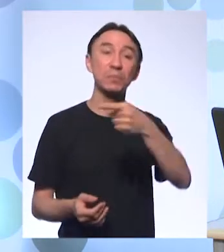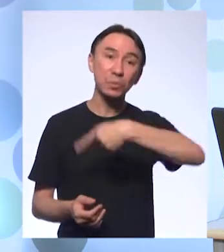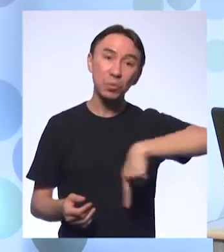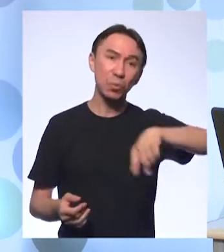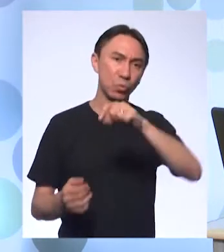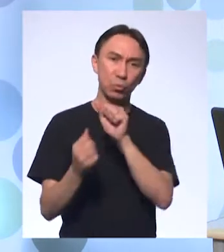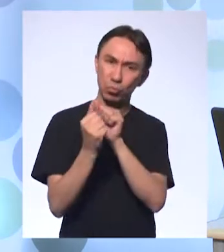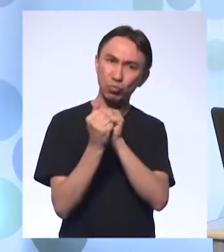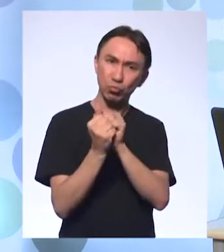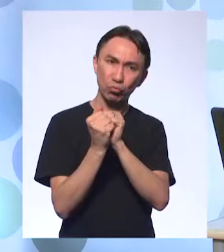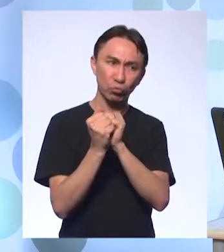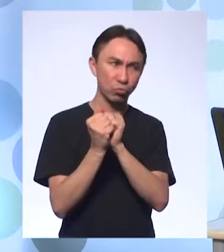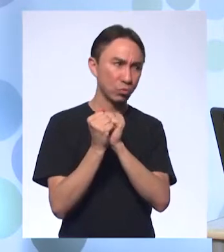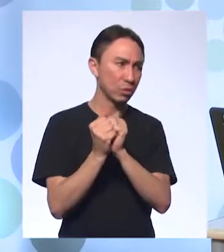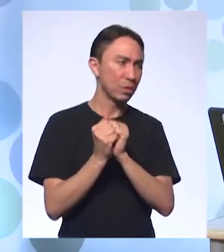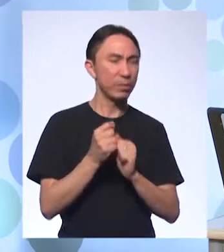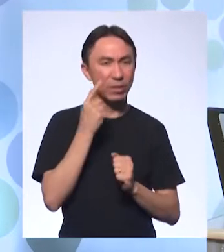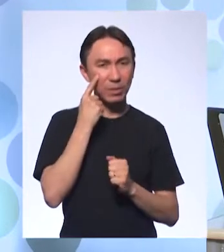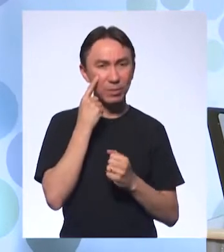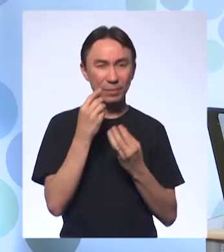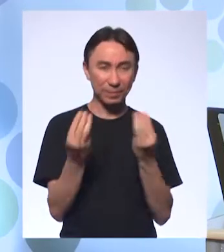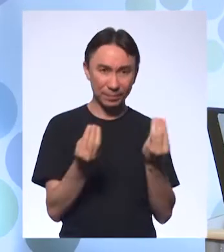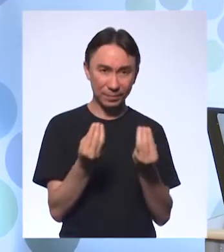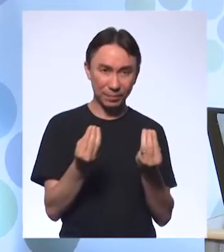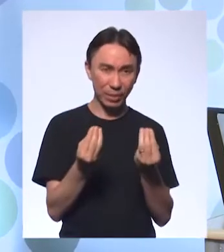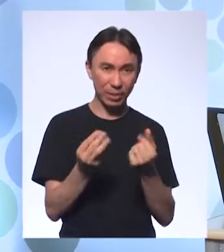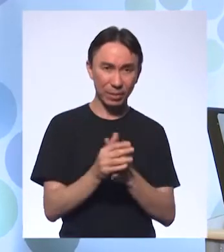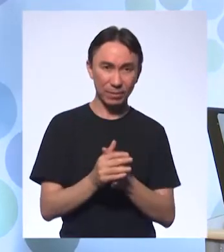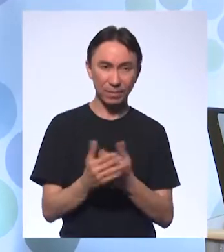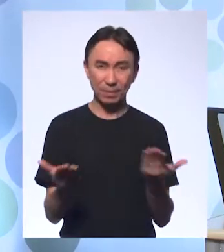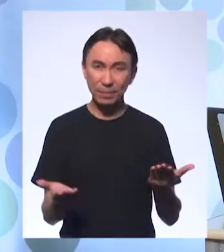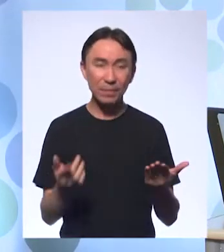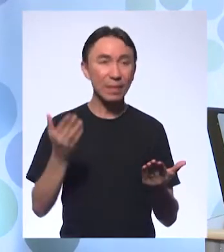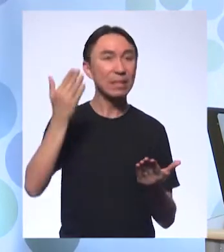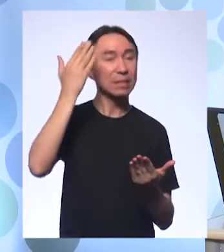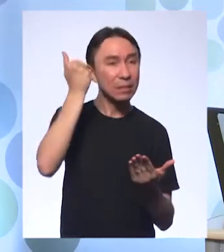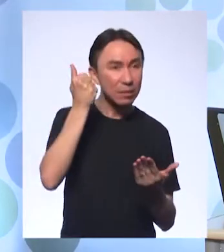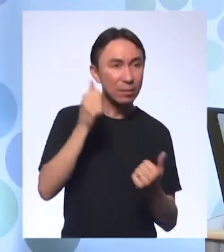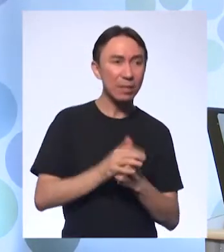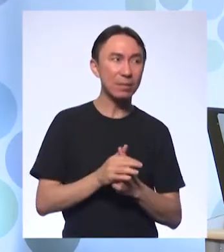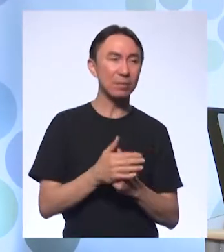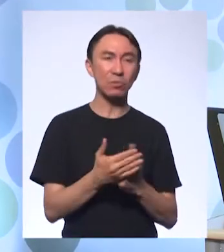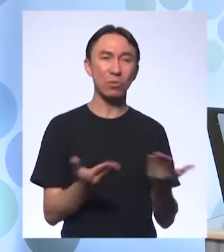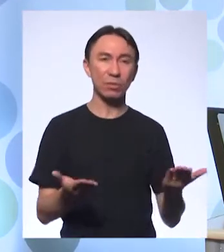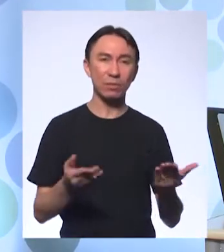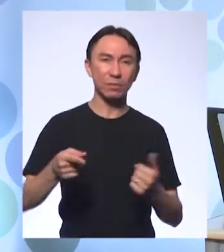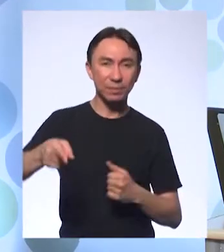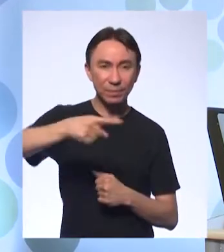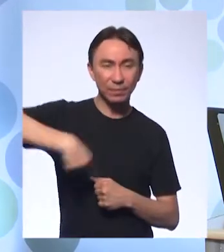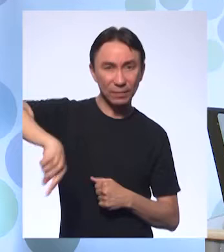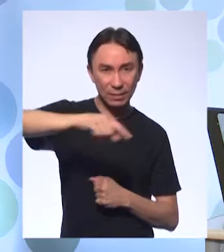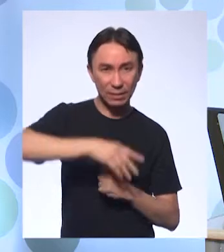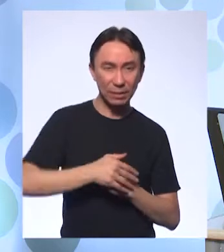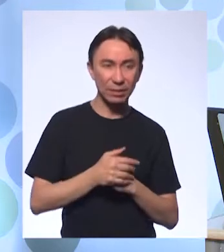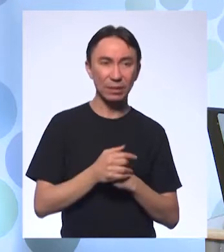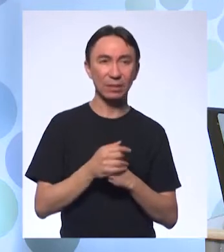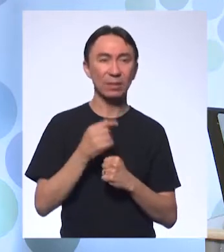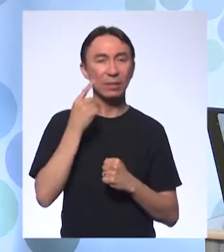como sempre, né? O pessoal que já conhece a gente lá da aula de ciências sabe que a nossa aula tende a ser mais dialogada,